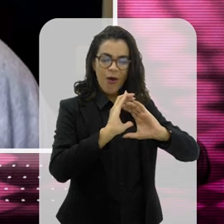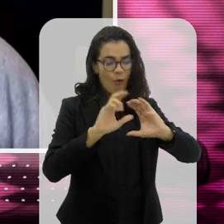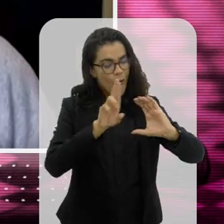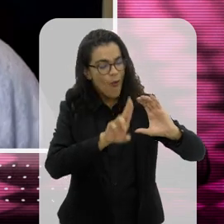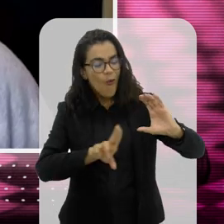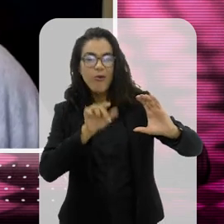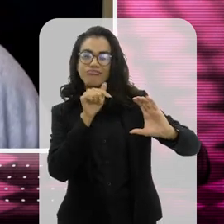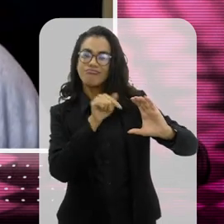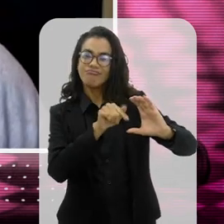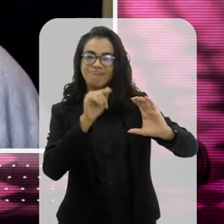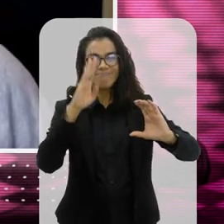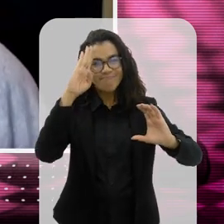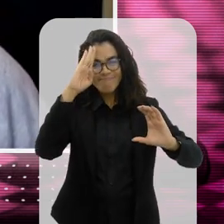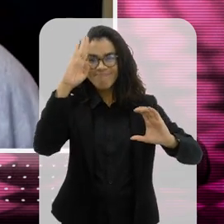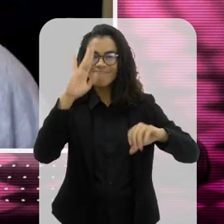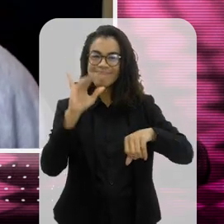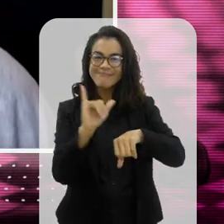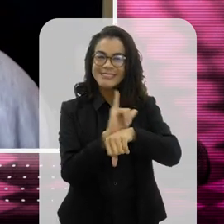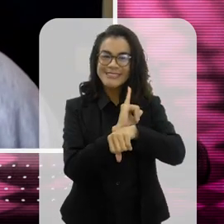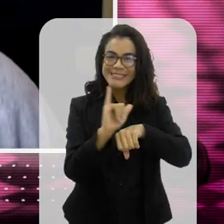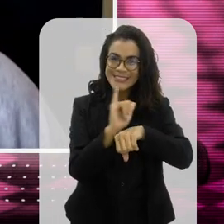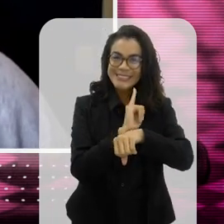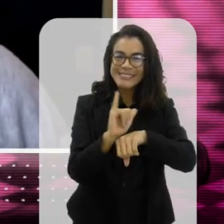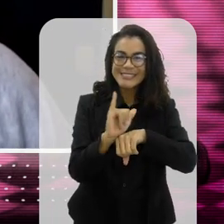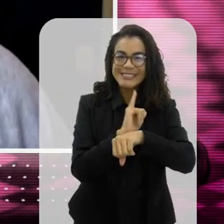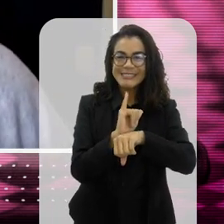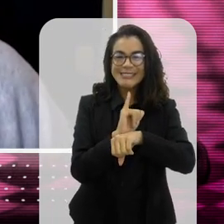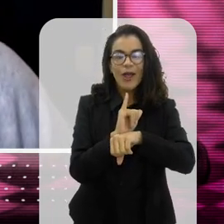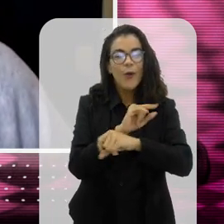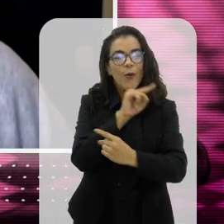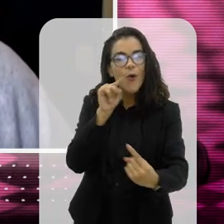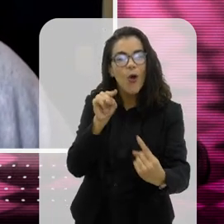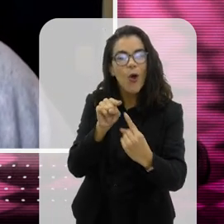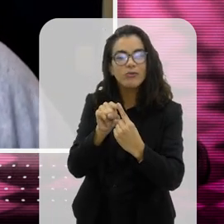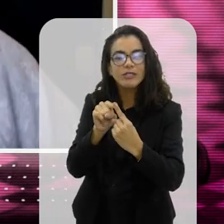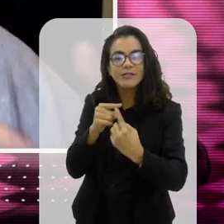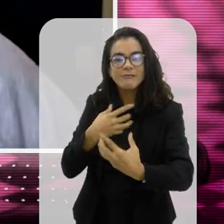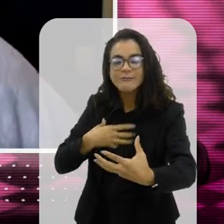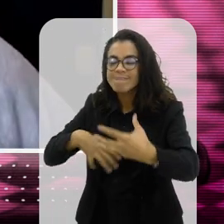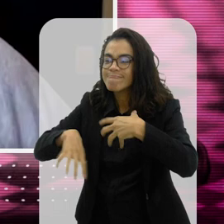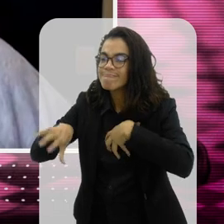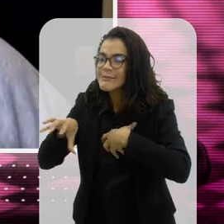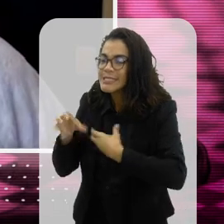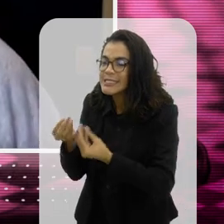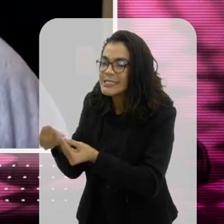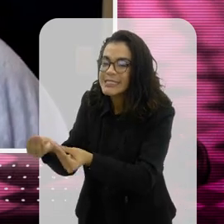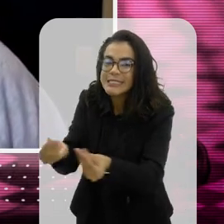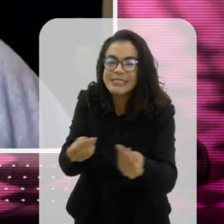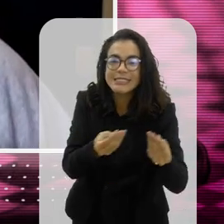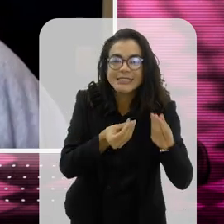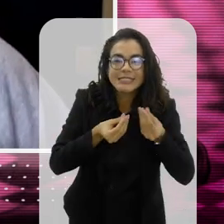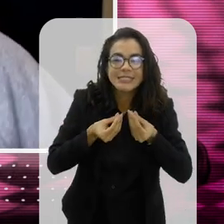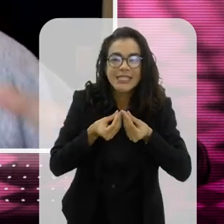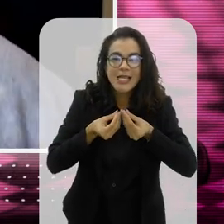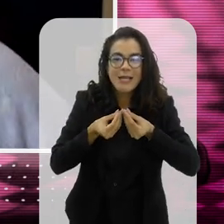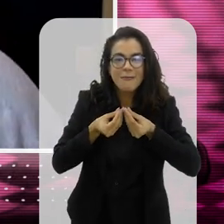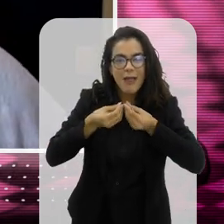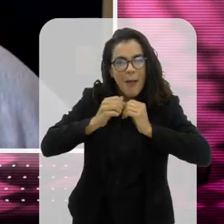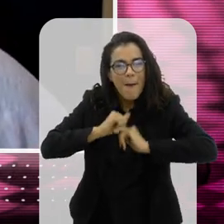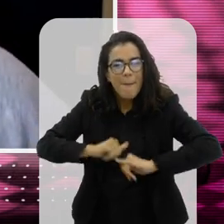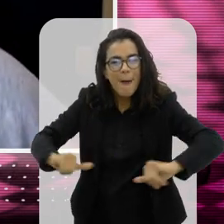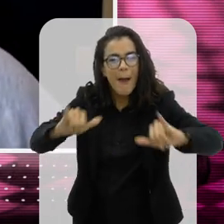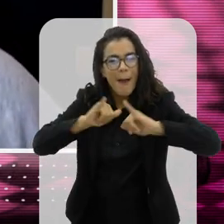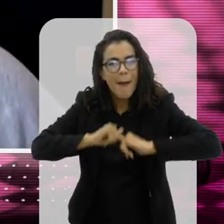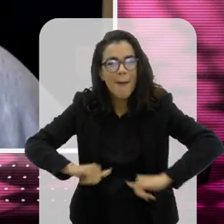gente usa a comunicação como principal ferramenta para sensibilizar a sociedade,